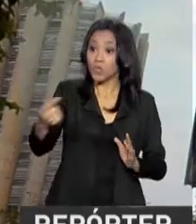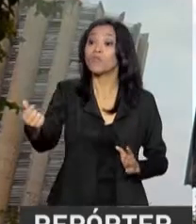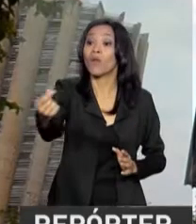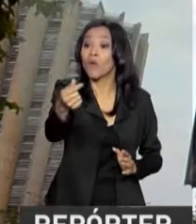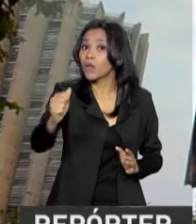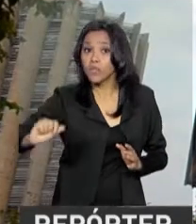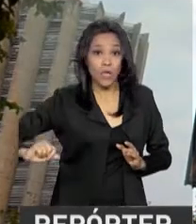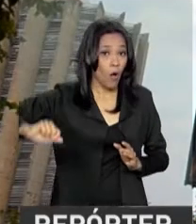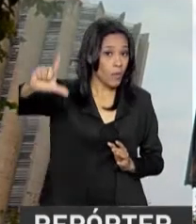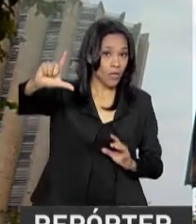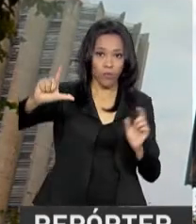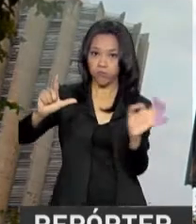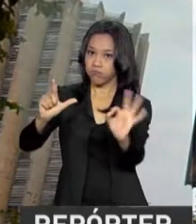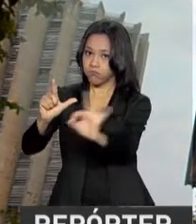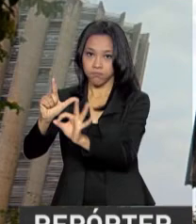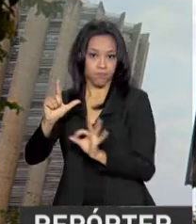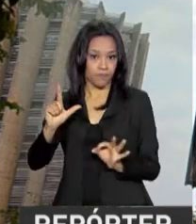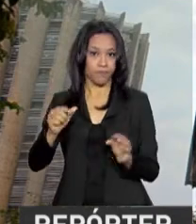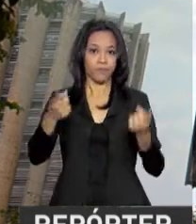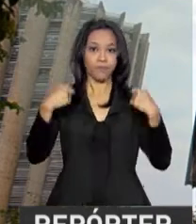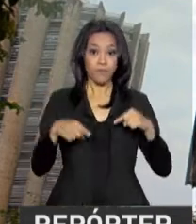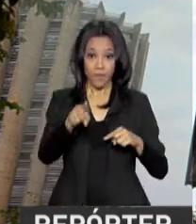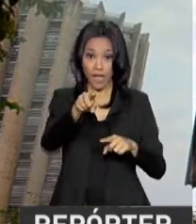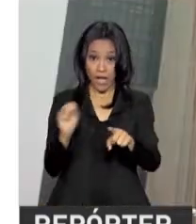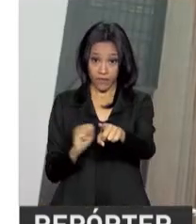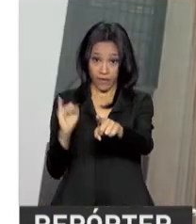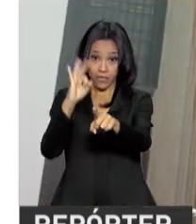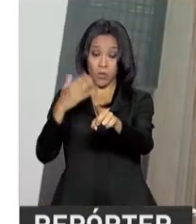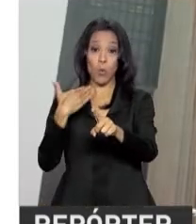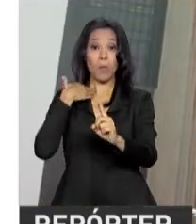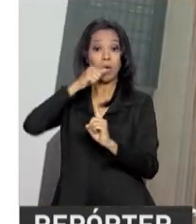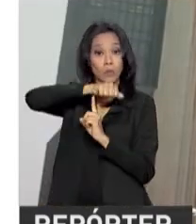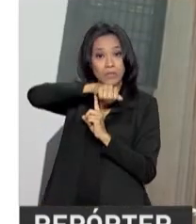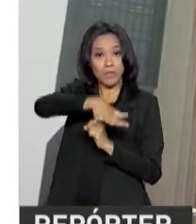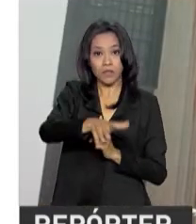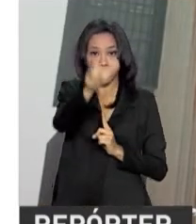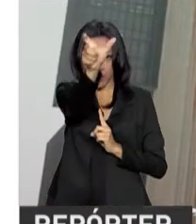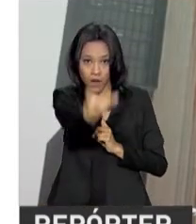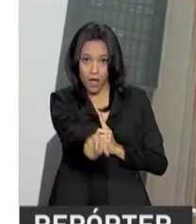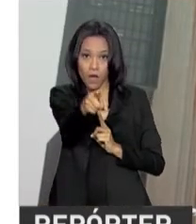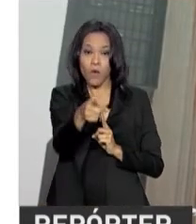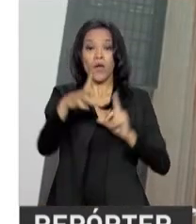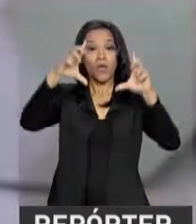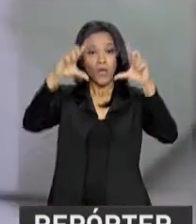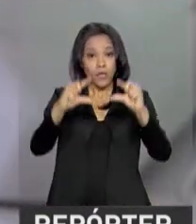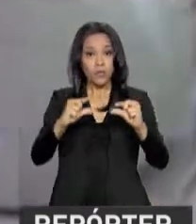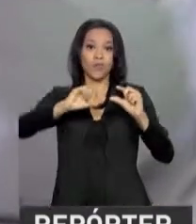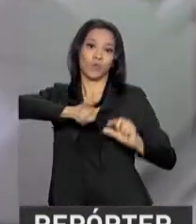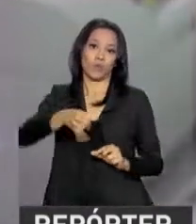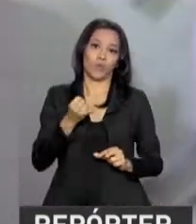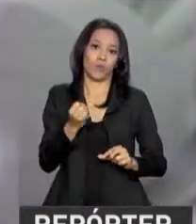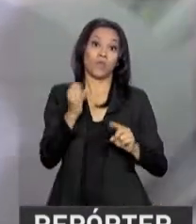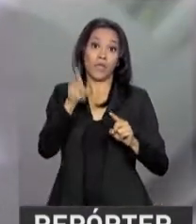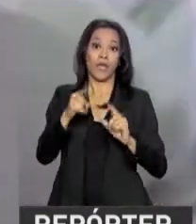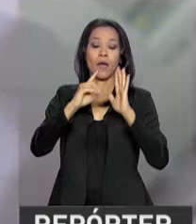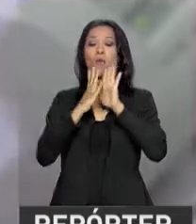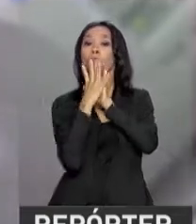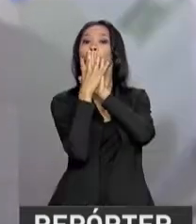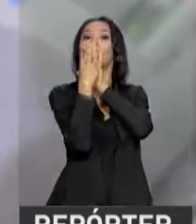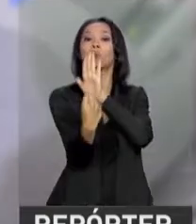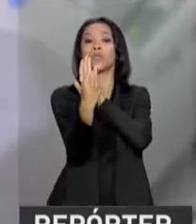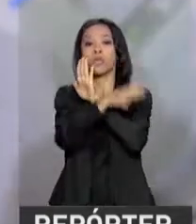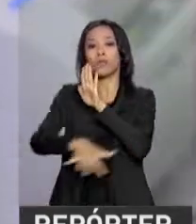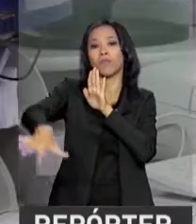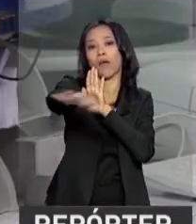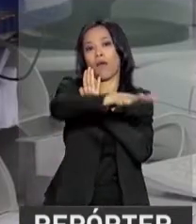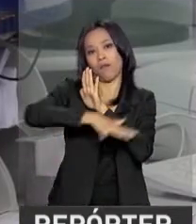A queda da inflação abriu espaço para o Banco Central reduzir a taxa básica de juros, que é uma referência para toda a